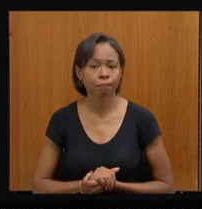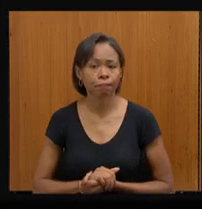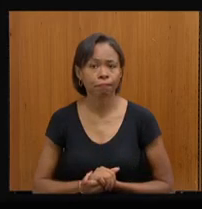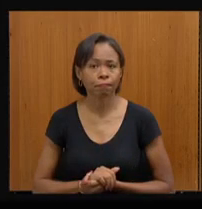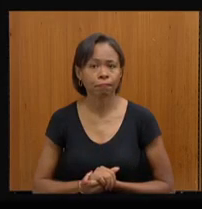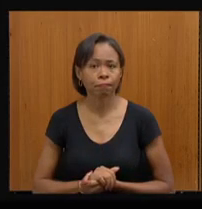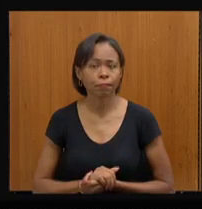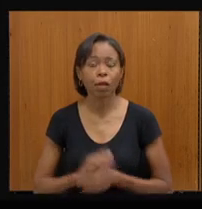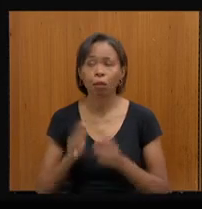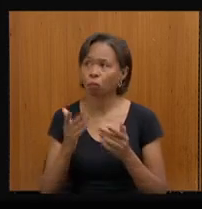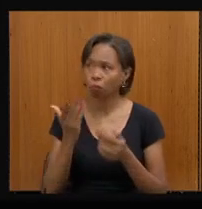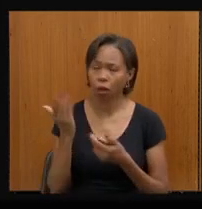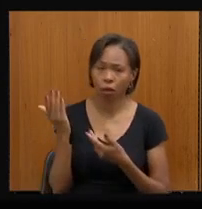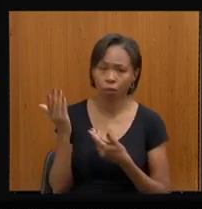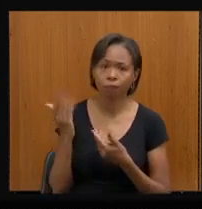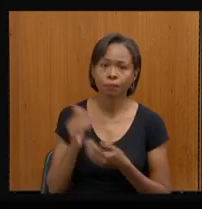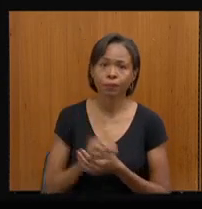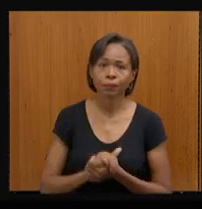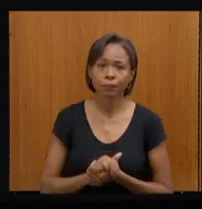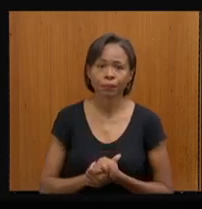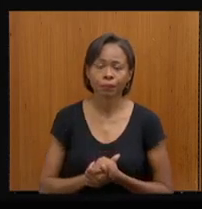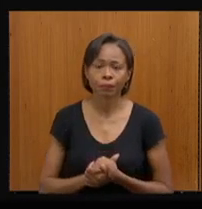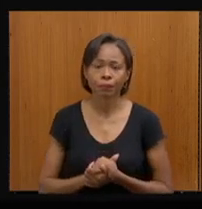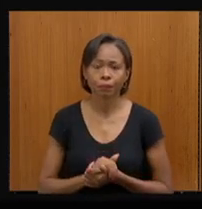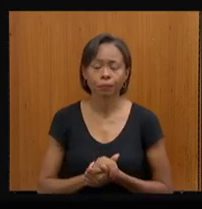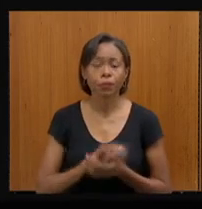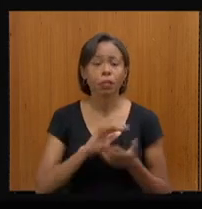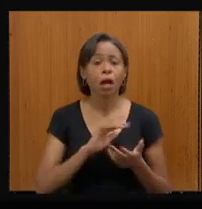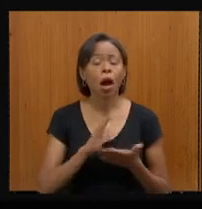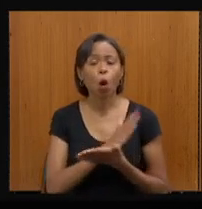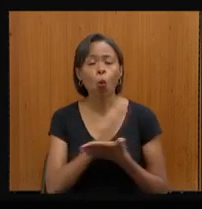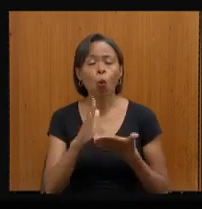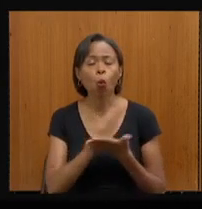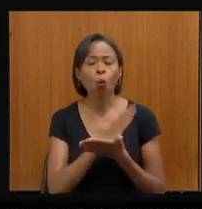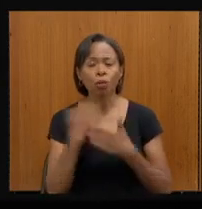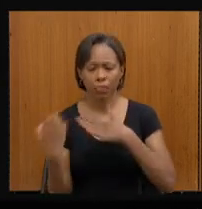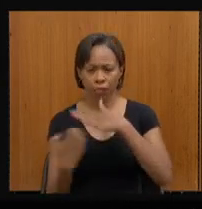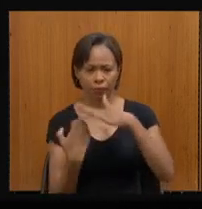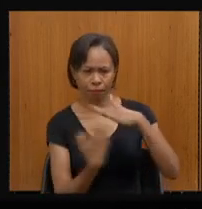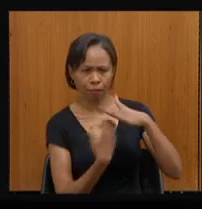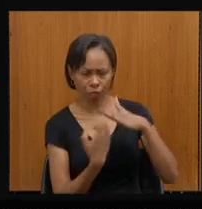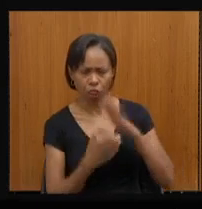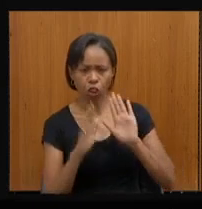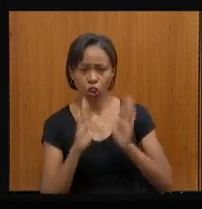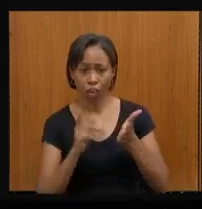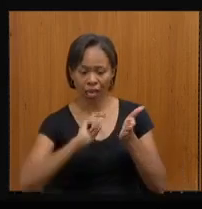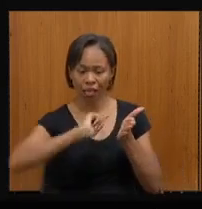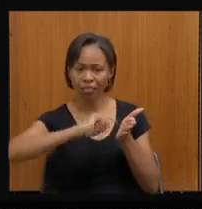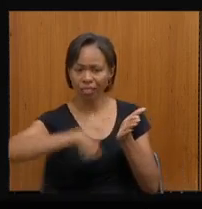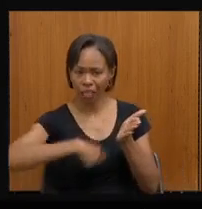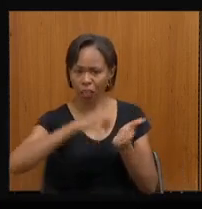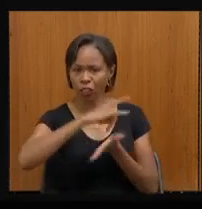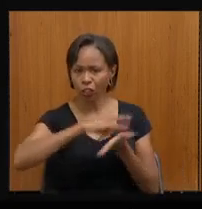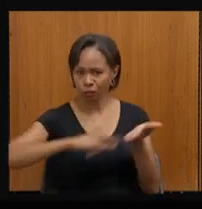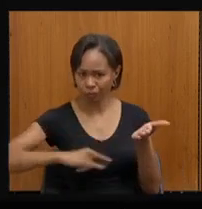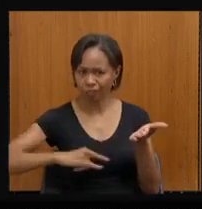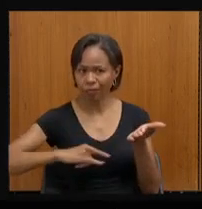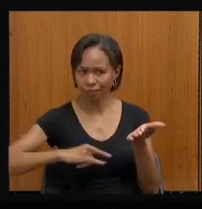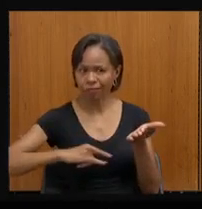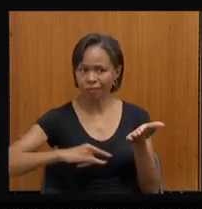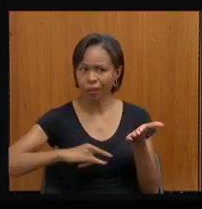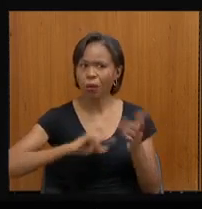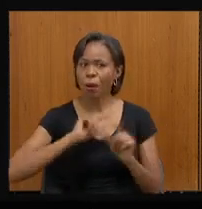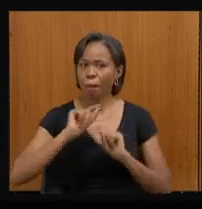e depois passar o pronto algumas empresas já assinaram um memorando de entendimento para